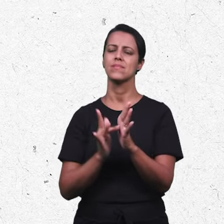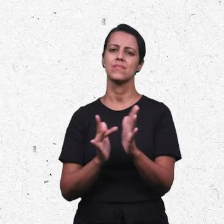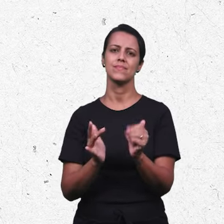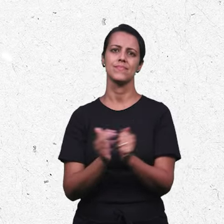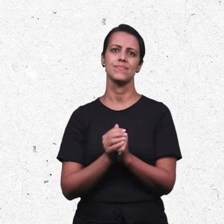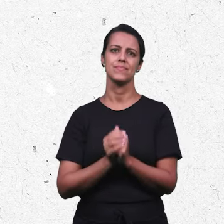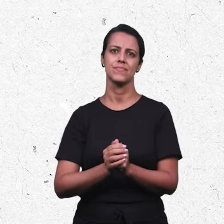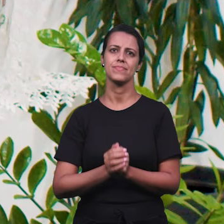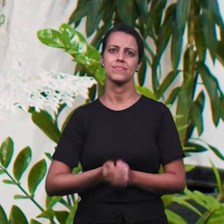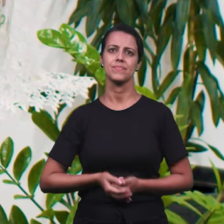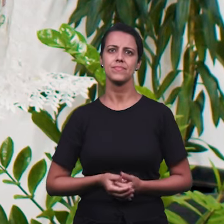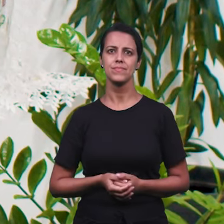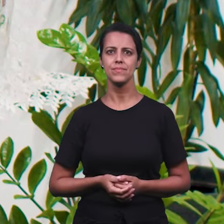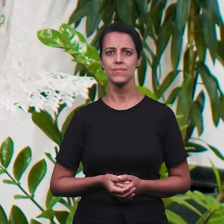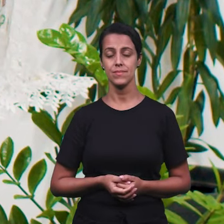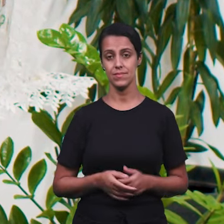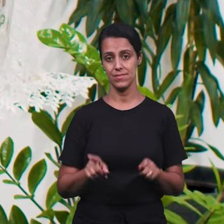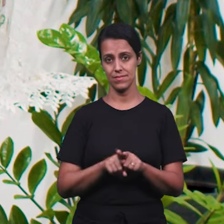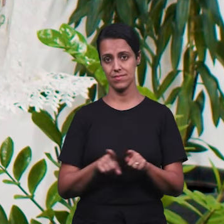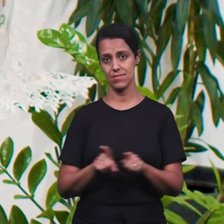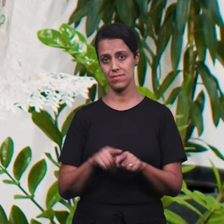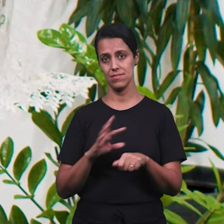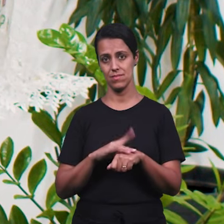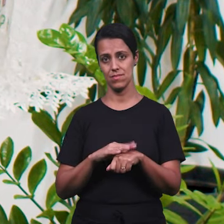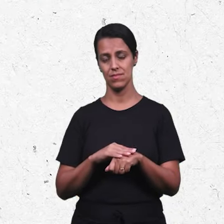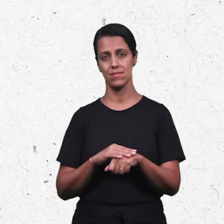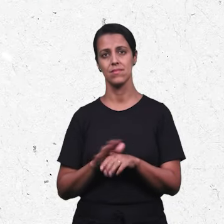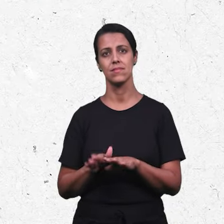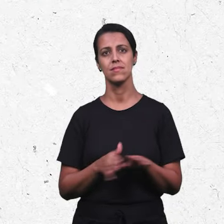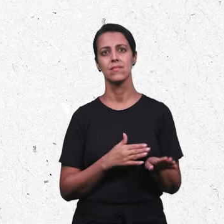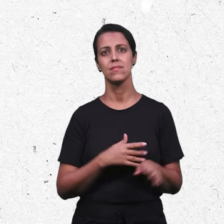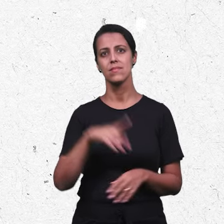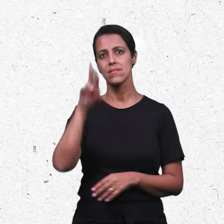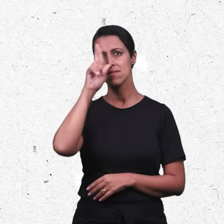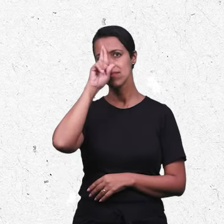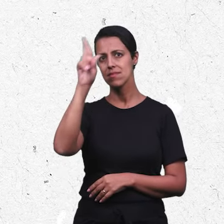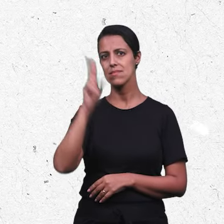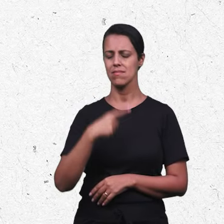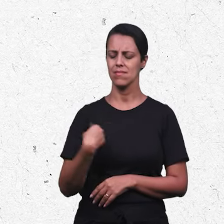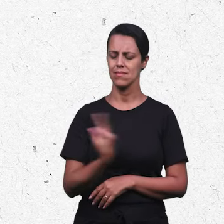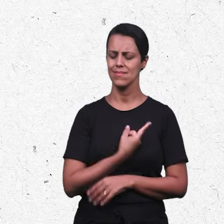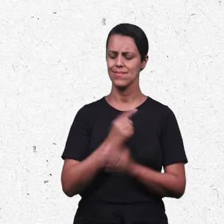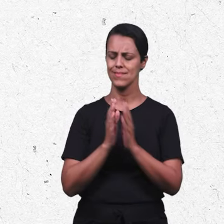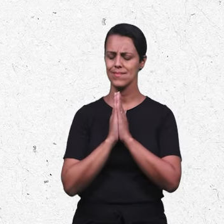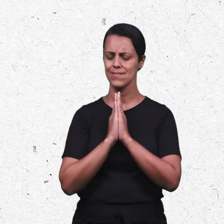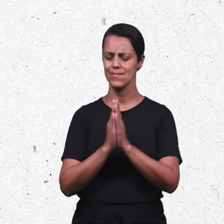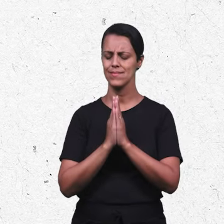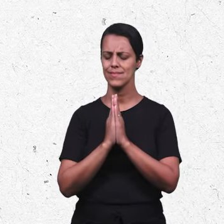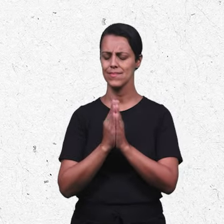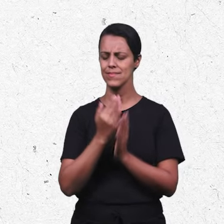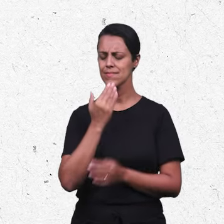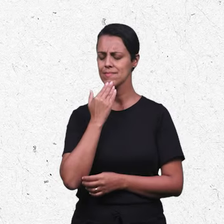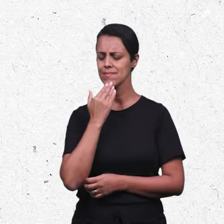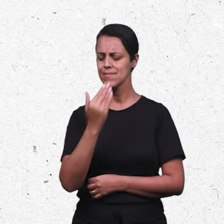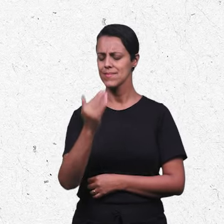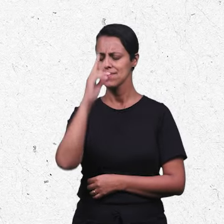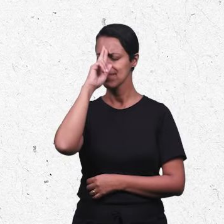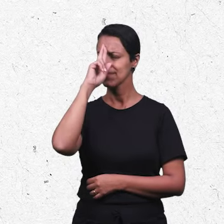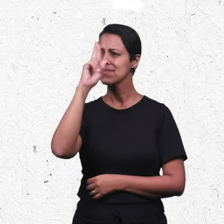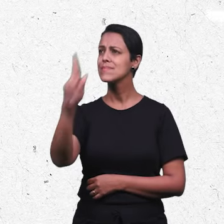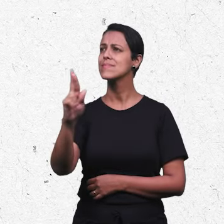Senhor Jesus uma intercessão pelos enfermos senhor nós Oramos a ti nesta noite quando queremos pedir uma